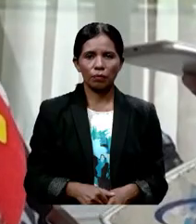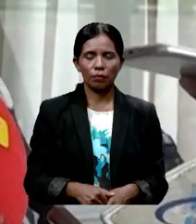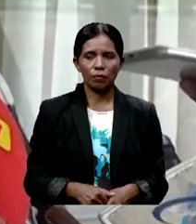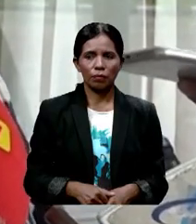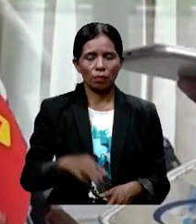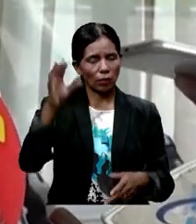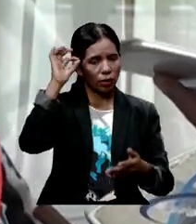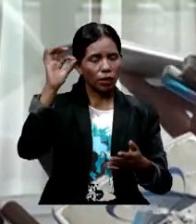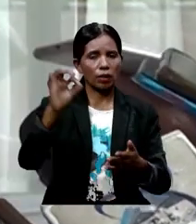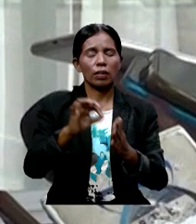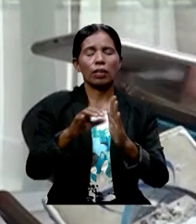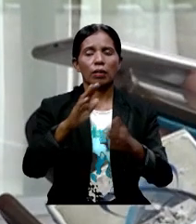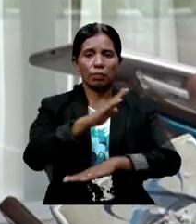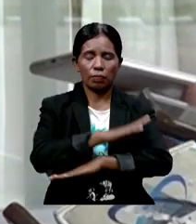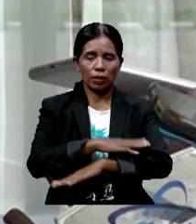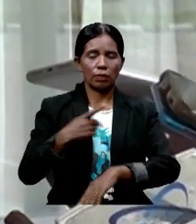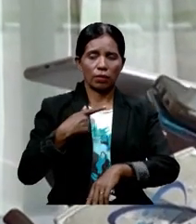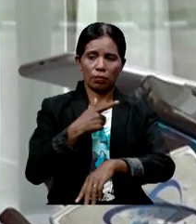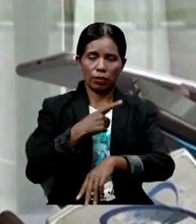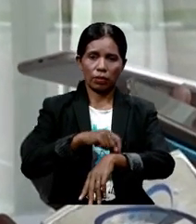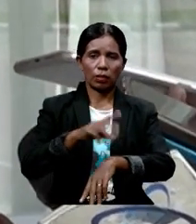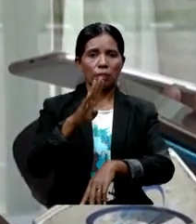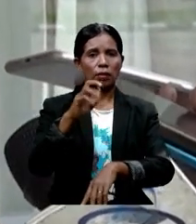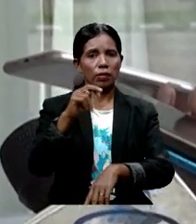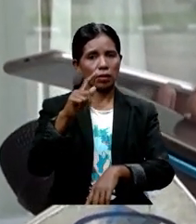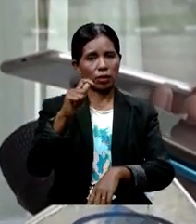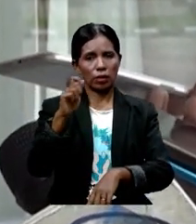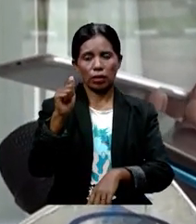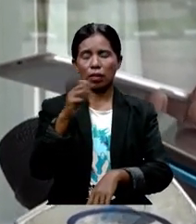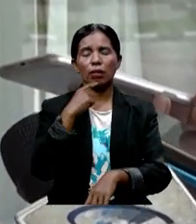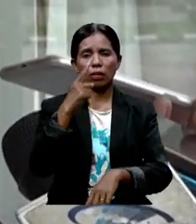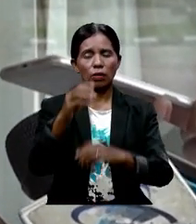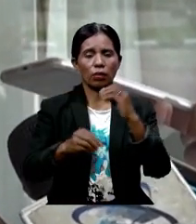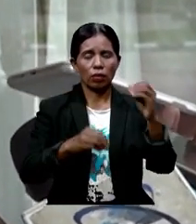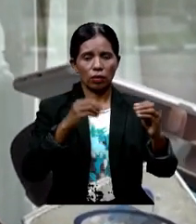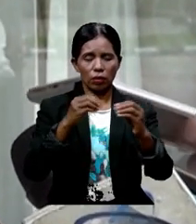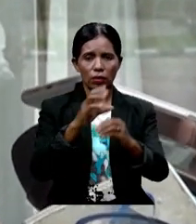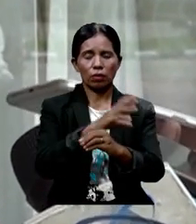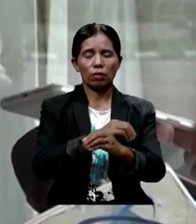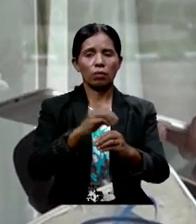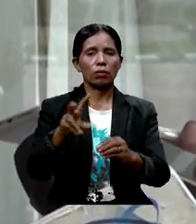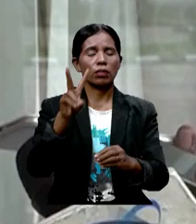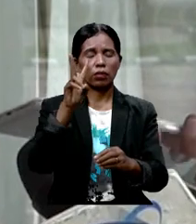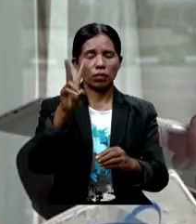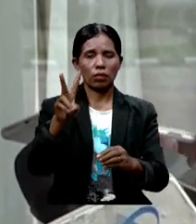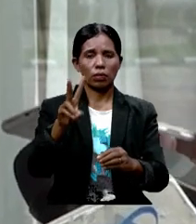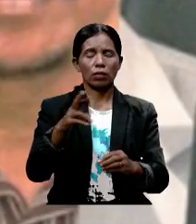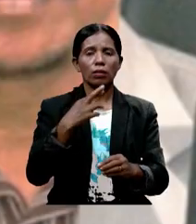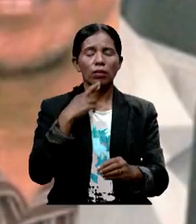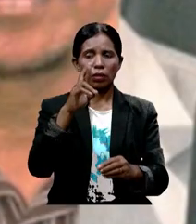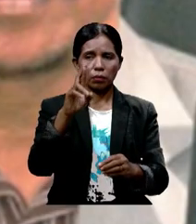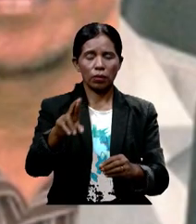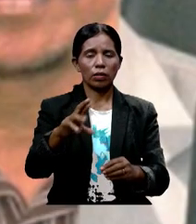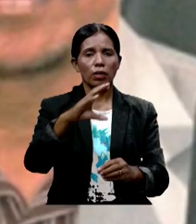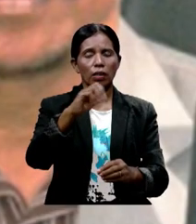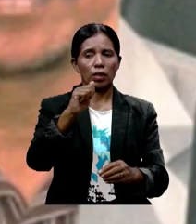Secretária Mesa do Parlamento Nacional, Bendita Moniz Magno, a tua questão, né? Relaciona a submissão segundo correspondência candidato ao